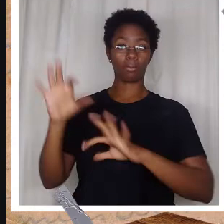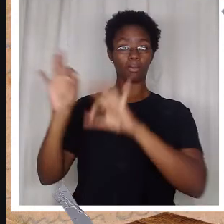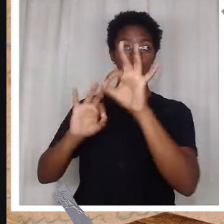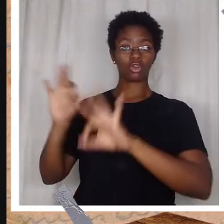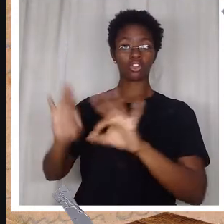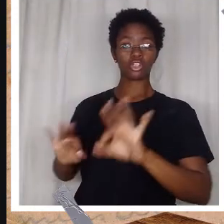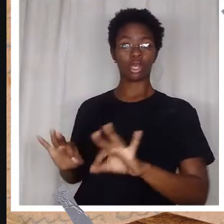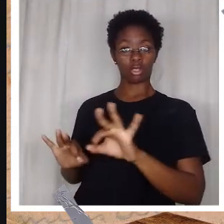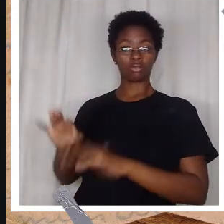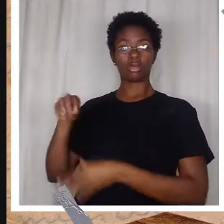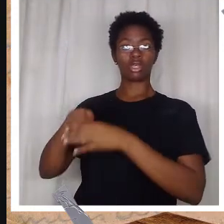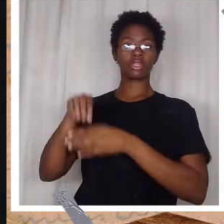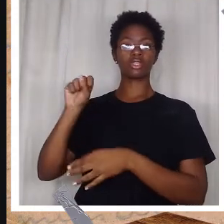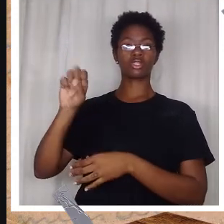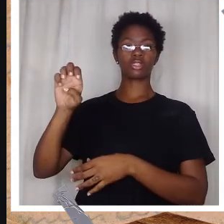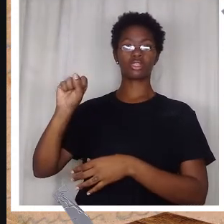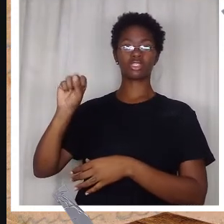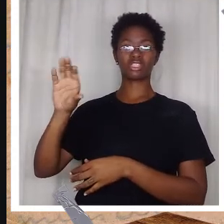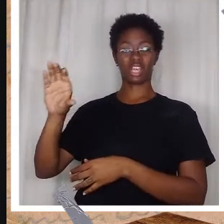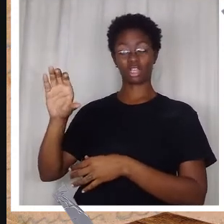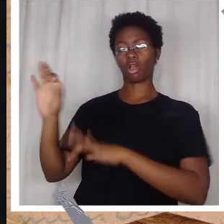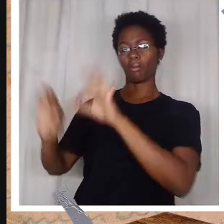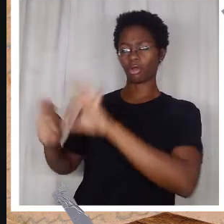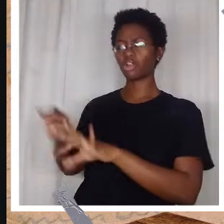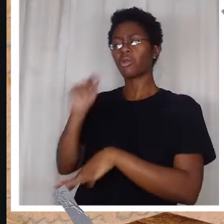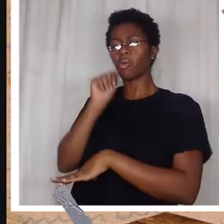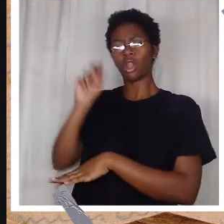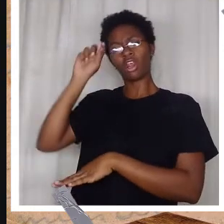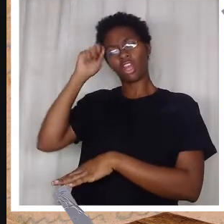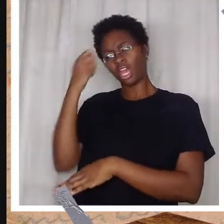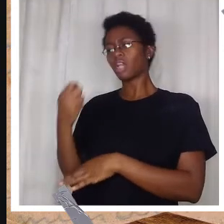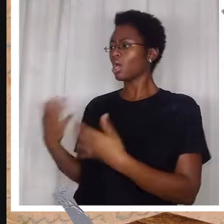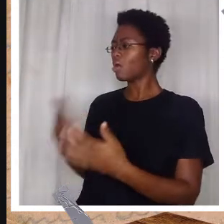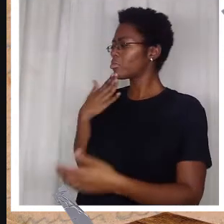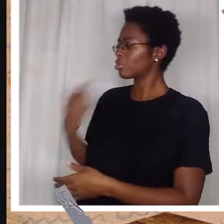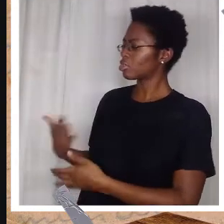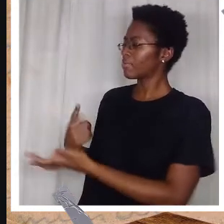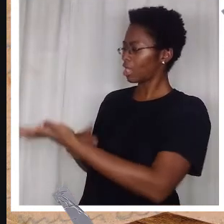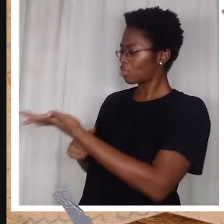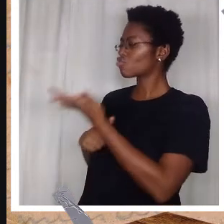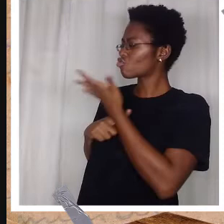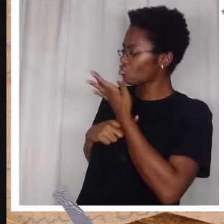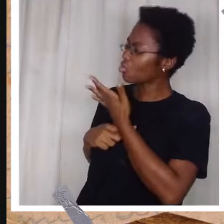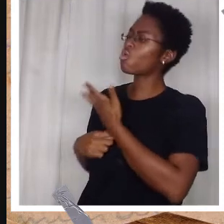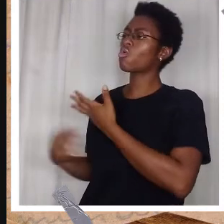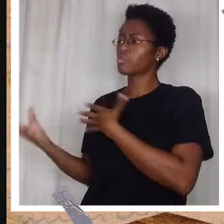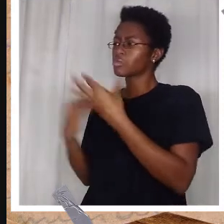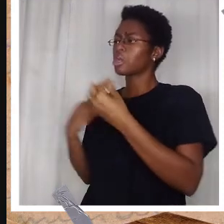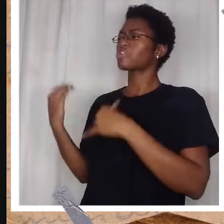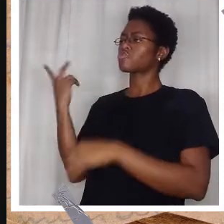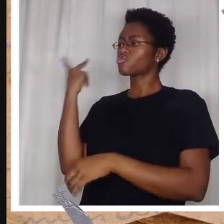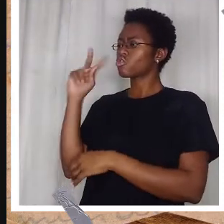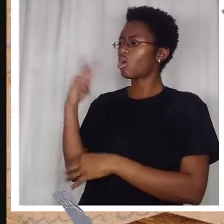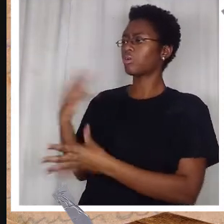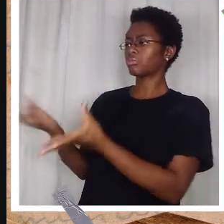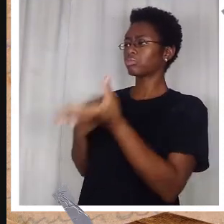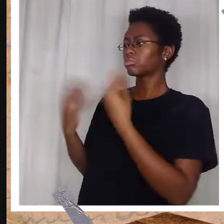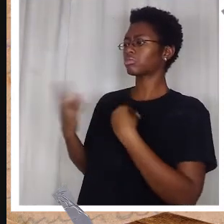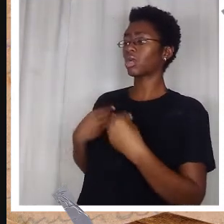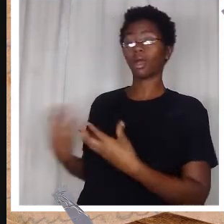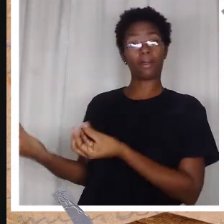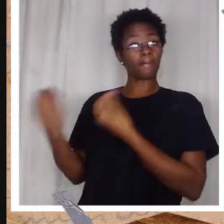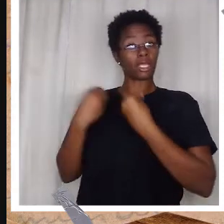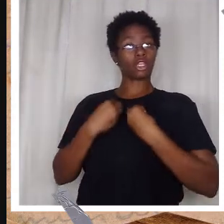no SESC sobre mulheres negras e pedi a ela, então, que me mandasse biografias e histórias. Ela me mandou uns 10